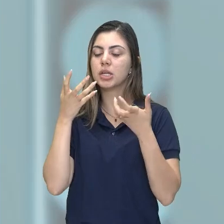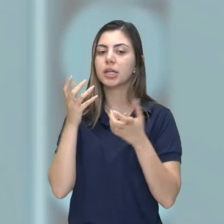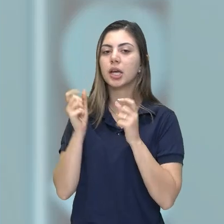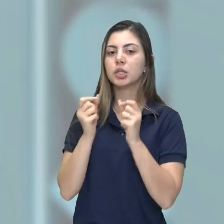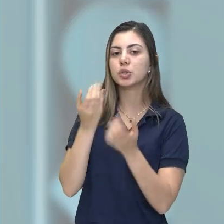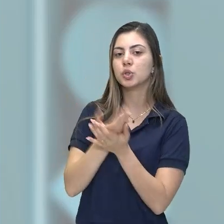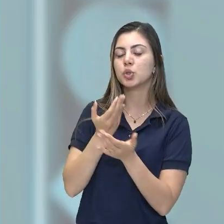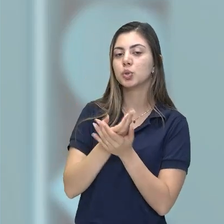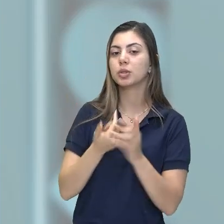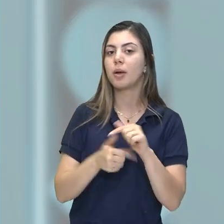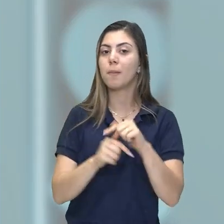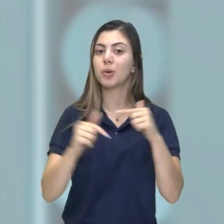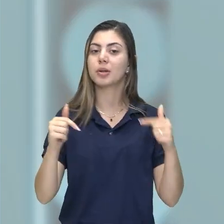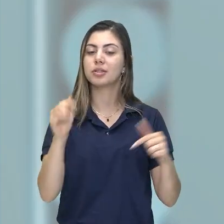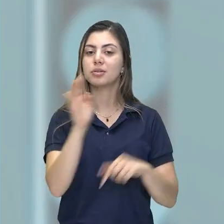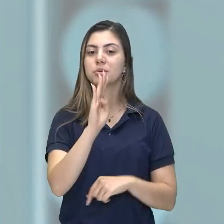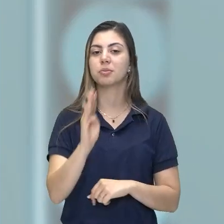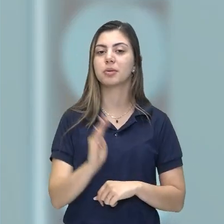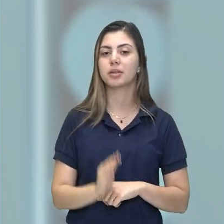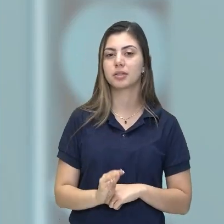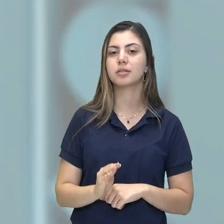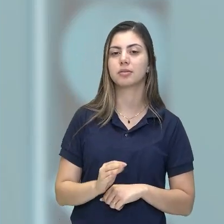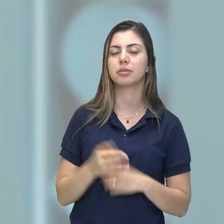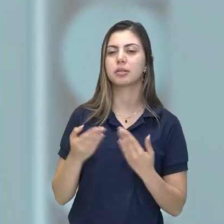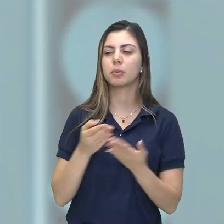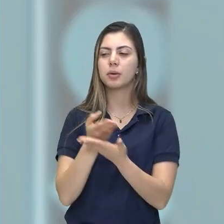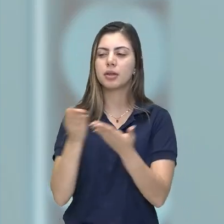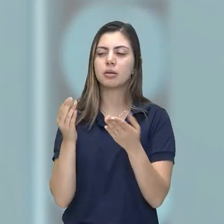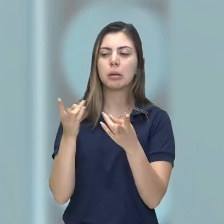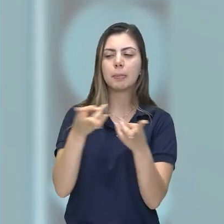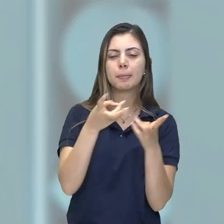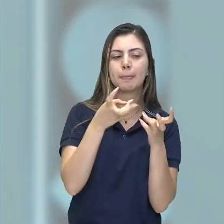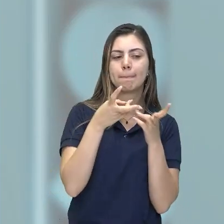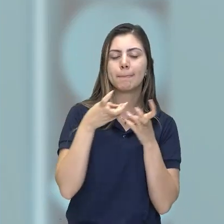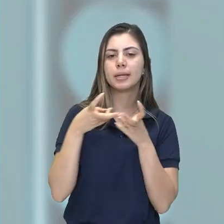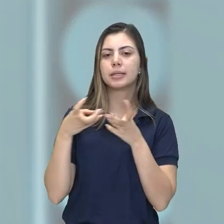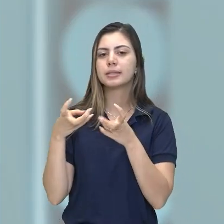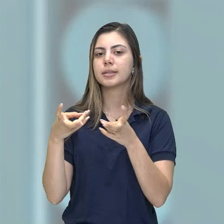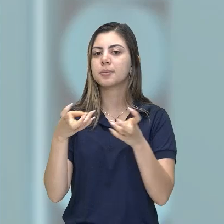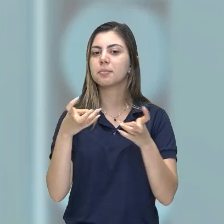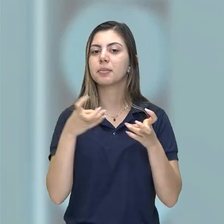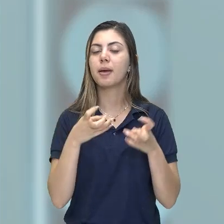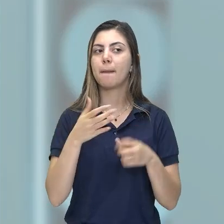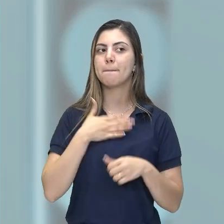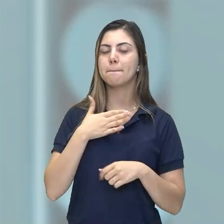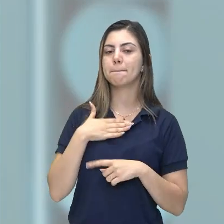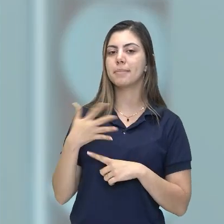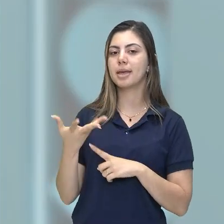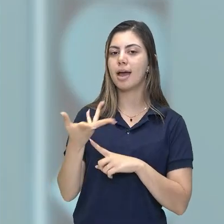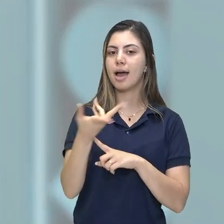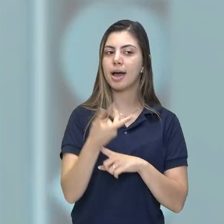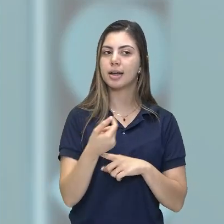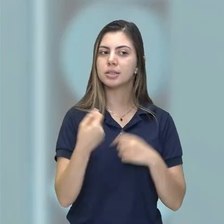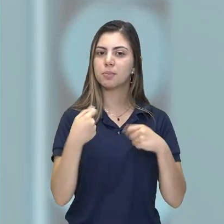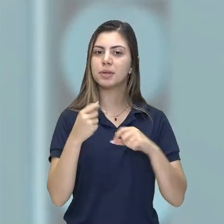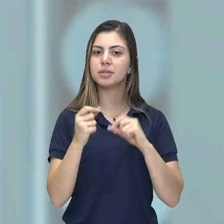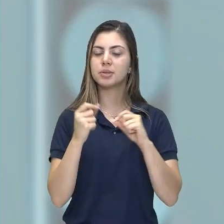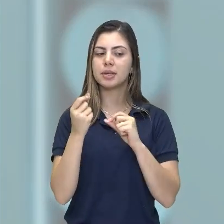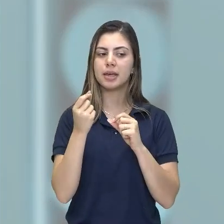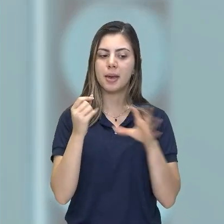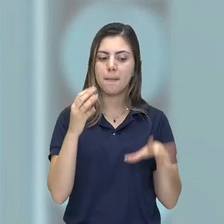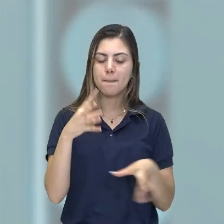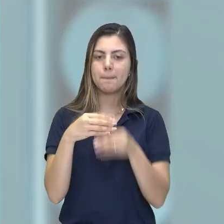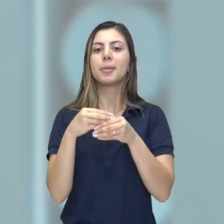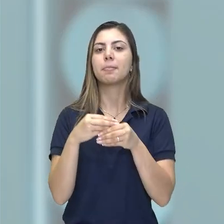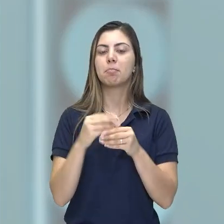no modernismo brasileiro, porque eles vão observar e pensar, então a minha arte precisa ter um quê a mais. Eu